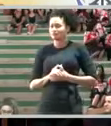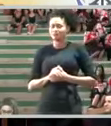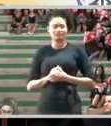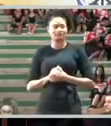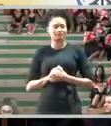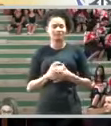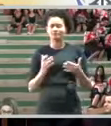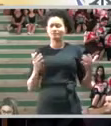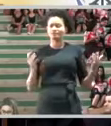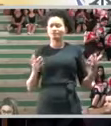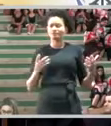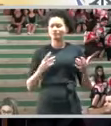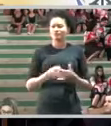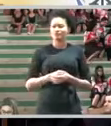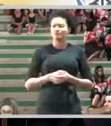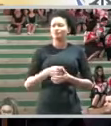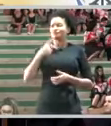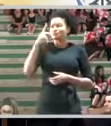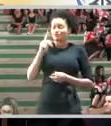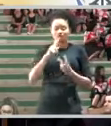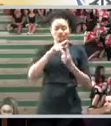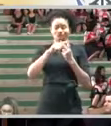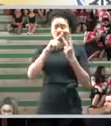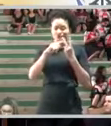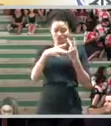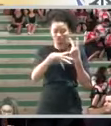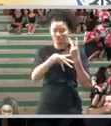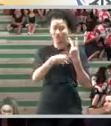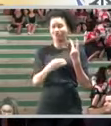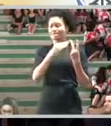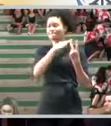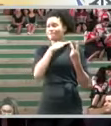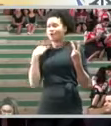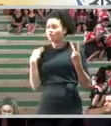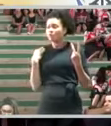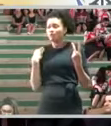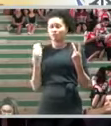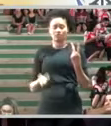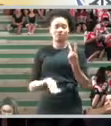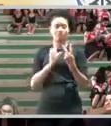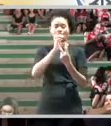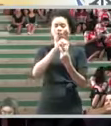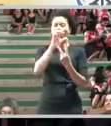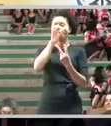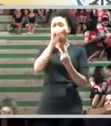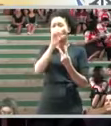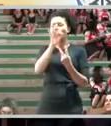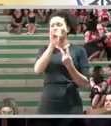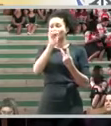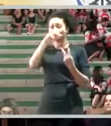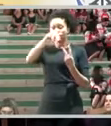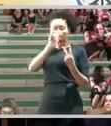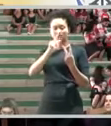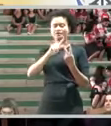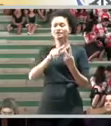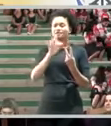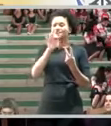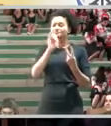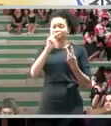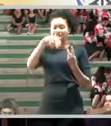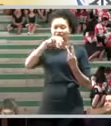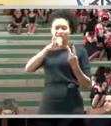E os teus dois filhos morreram. Ofni e Fineias. A Bíblia diz que Eli cai da cadeira e